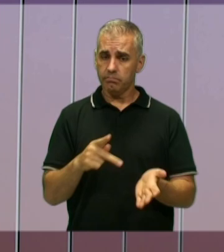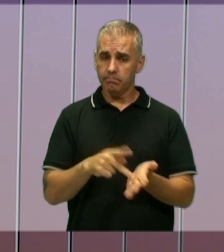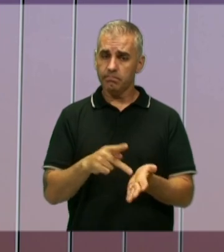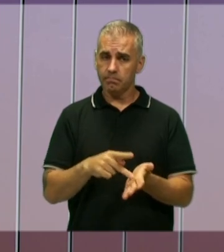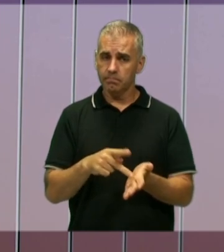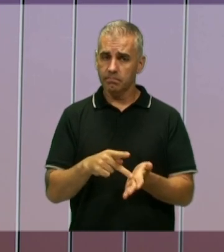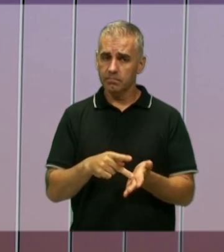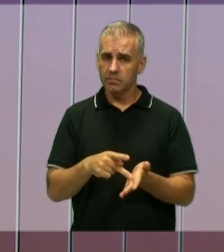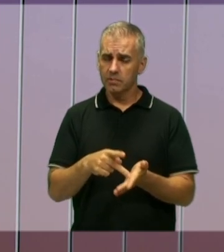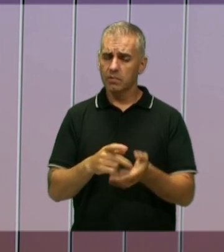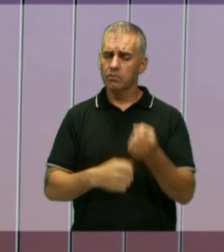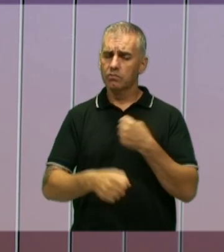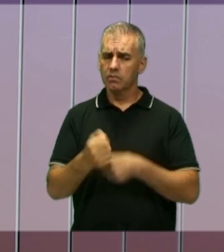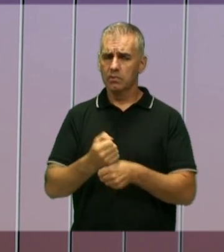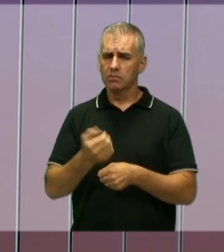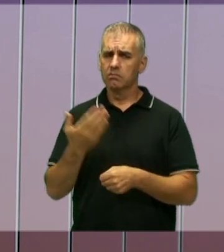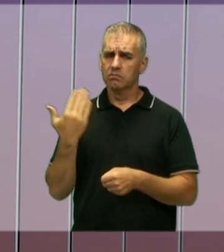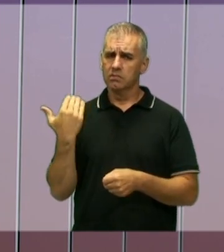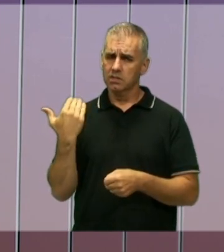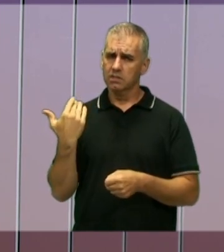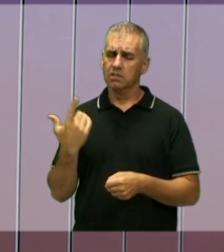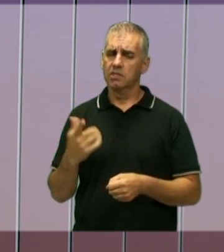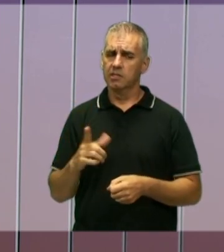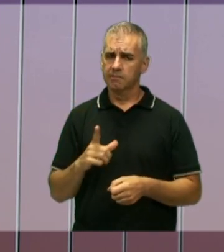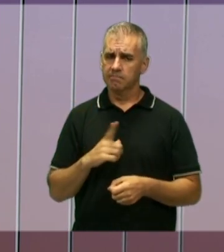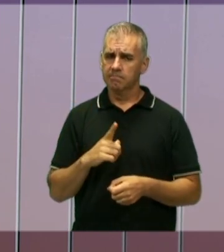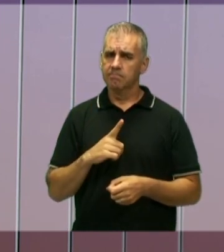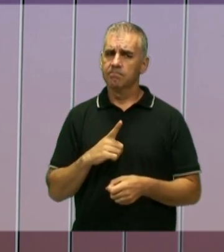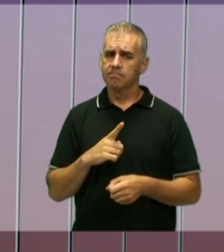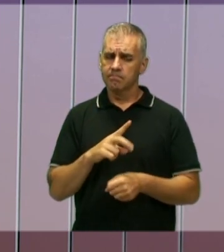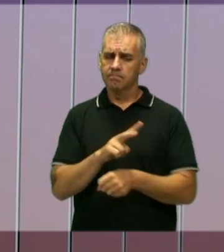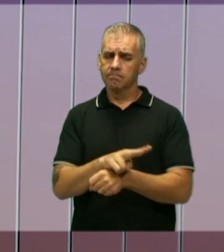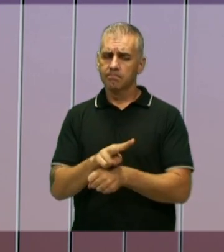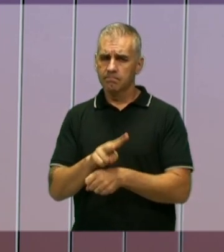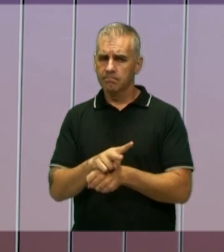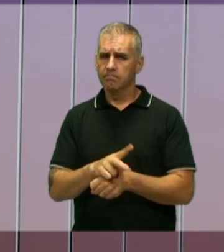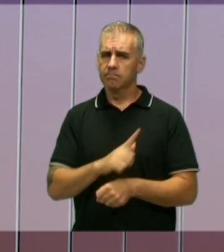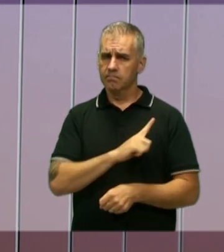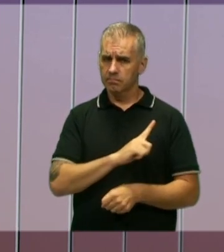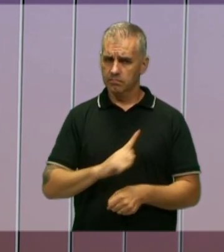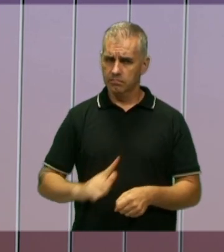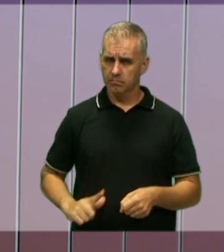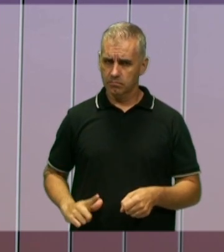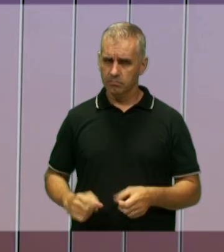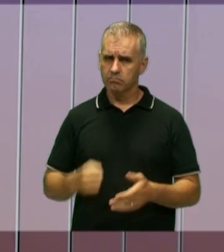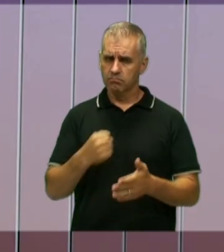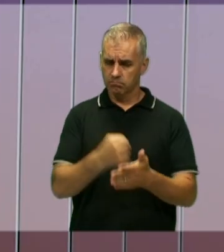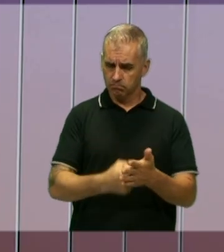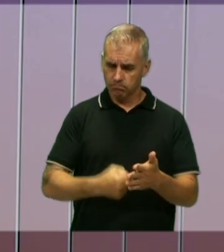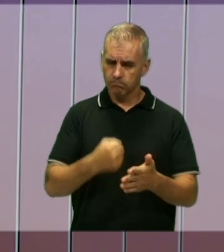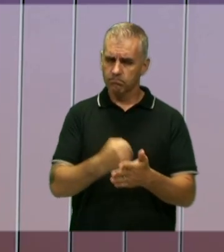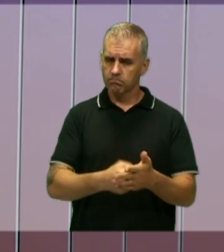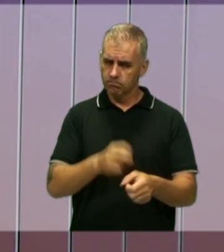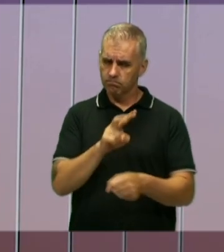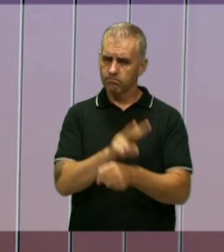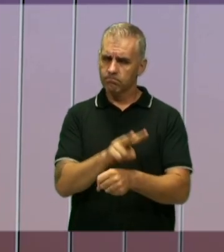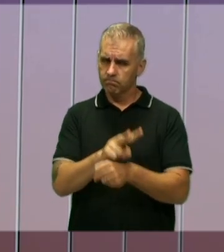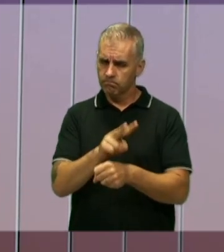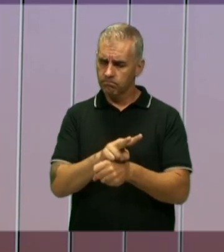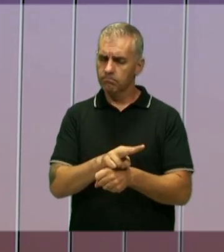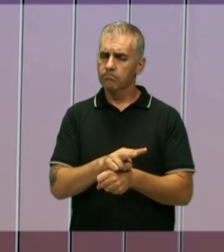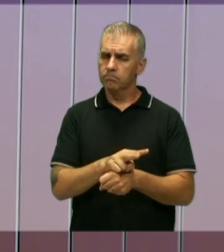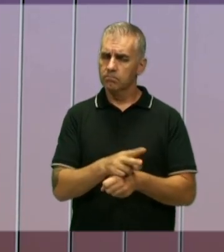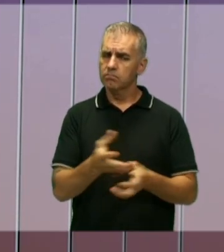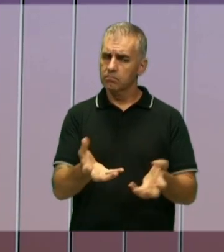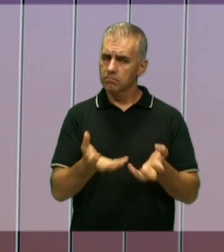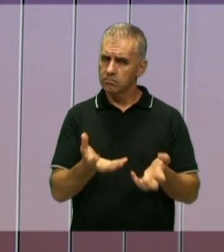ter acontecido no ano passado. Tá? Eu tenho aqui a minha atuação com o governo, mas todo mundo sabe que eu vou para cima, eu fiscalizo, eu cobro,